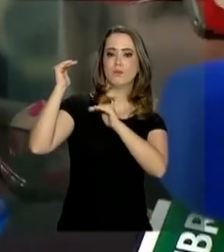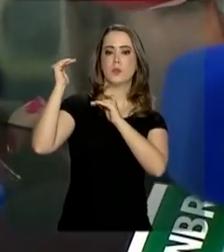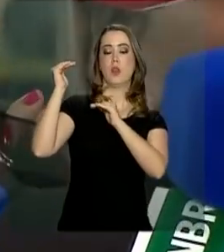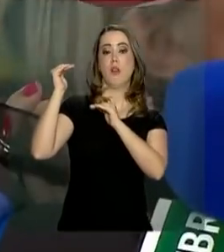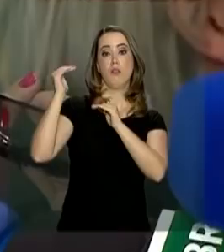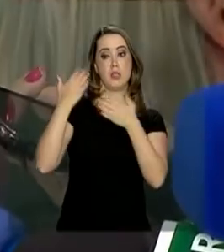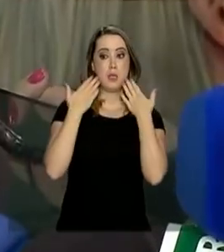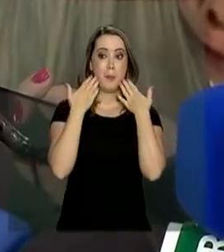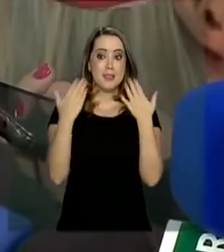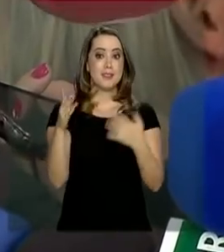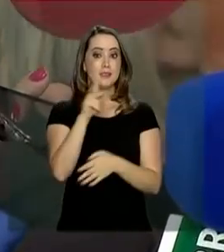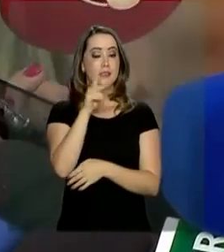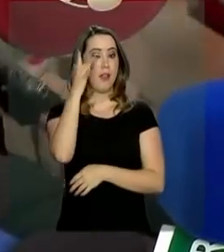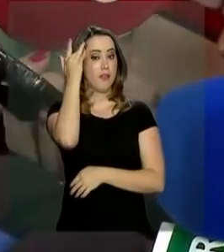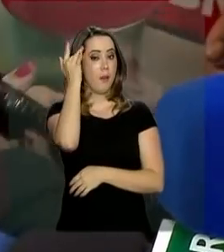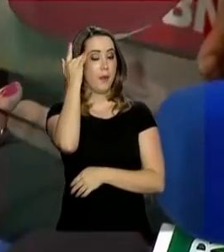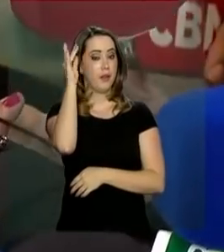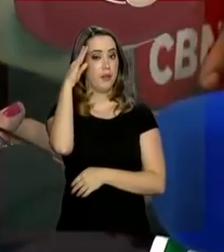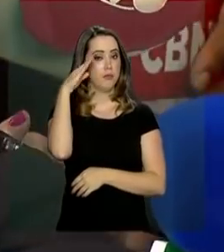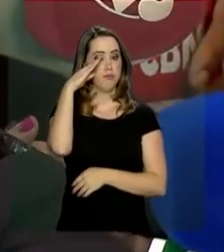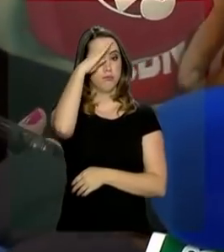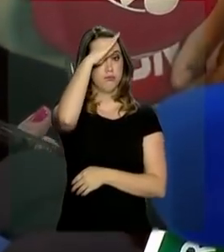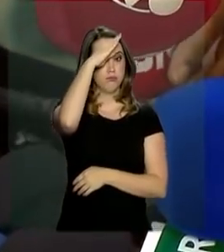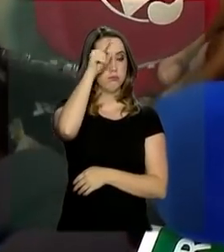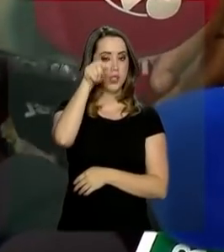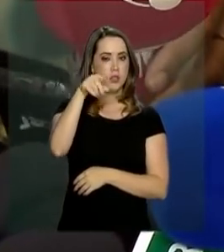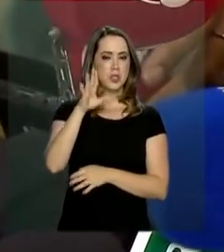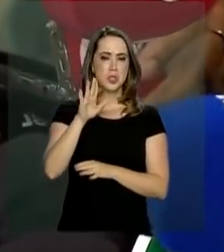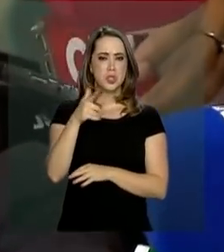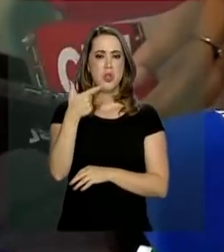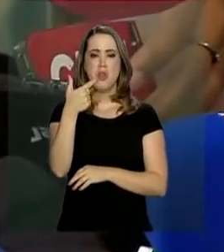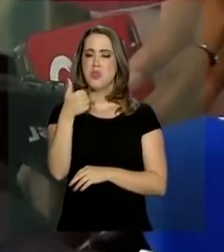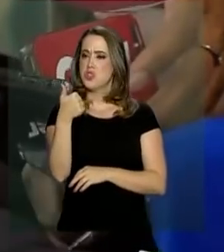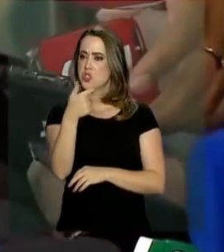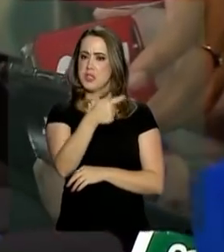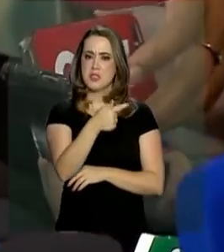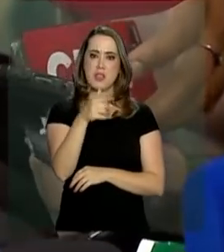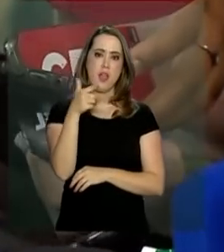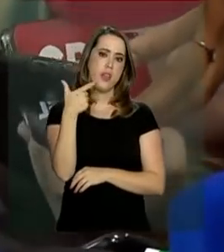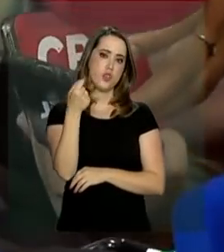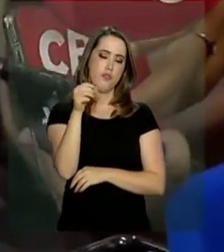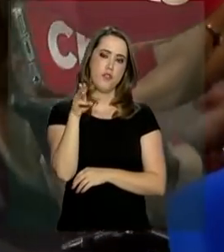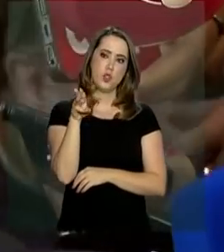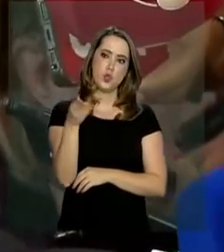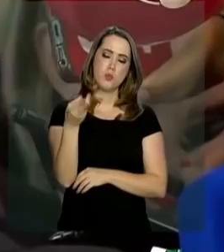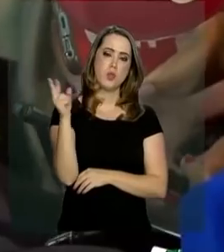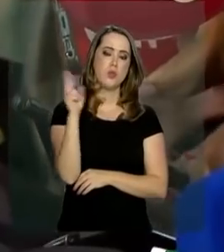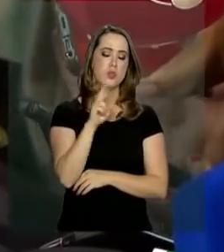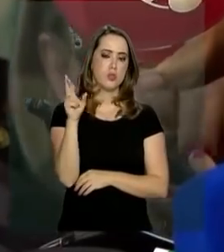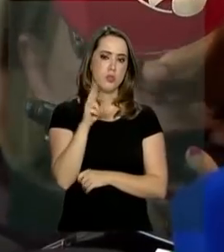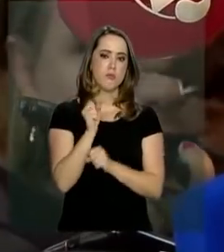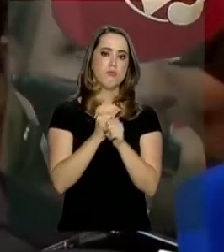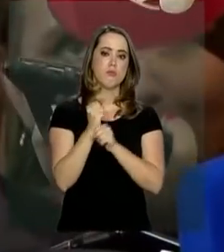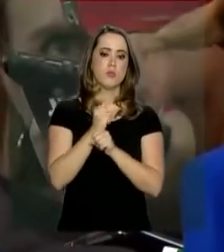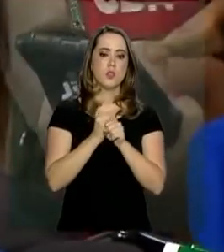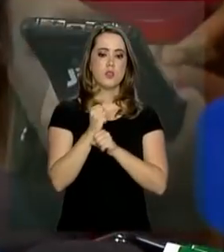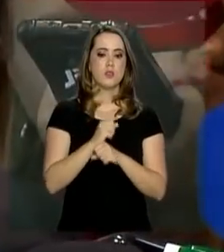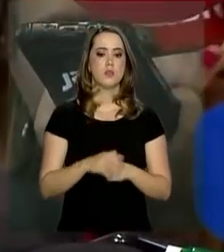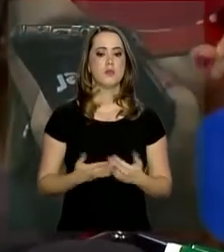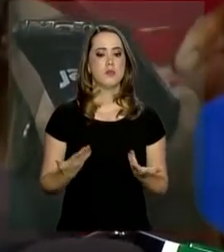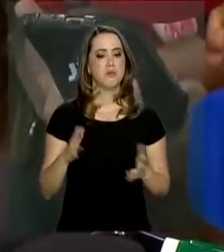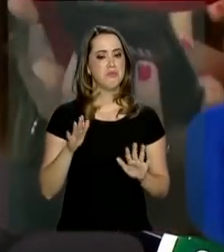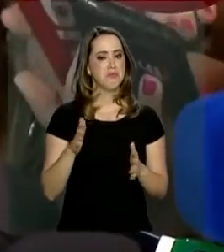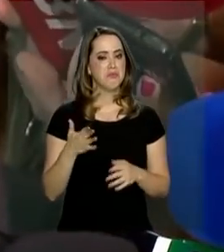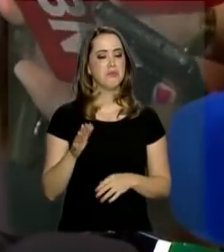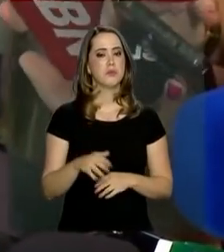para o presidente. Isso deve dar um ganho aí de uns 17, 20 bilhões por ano. 17 a 20 bilhões por ano,